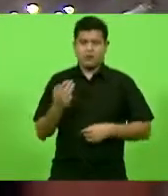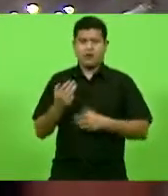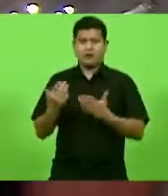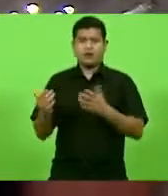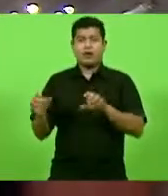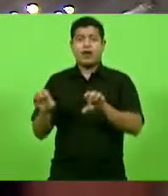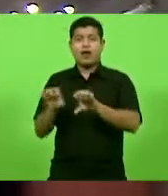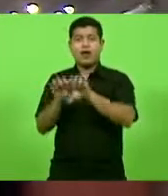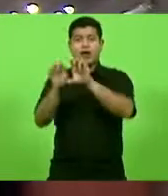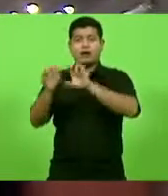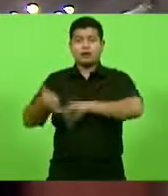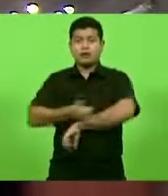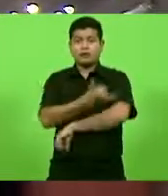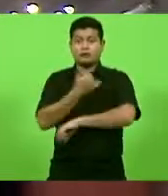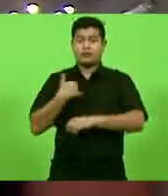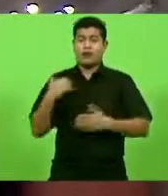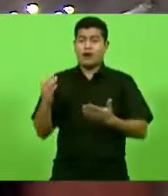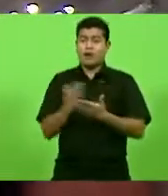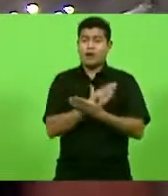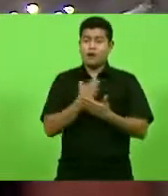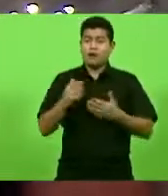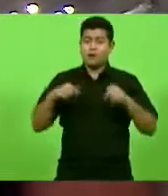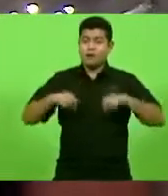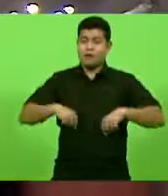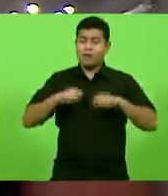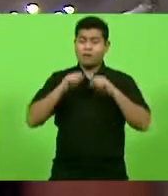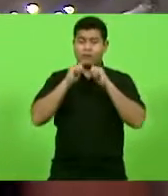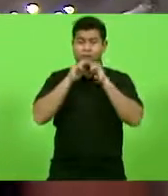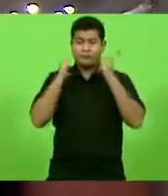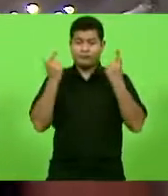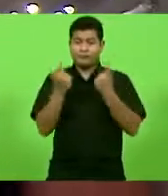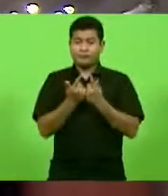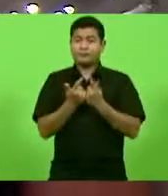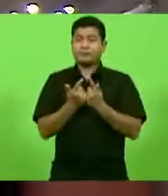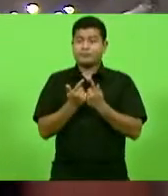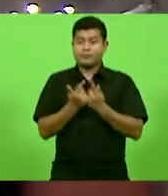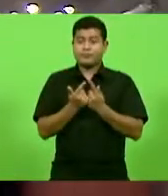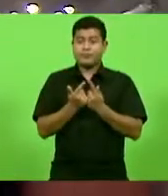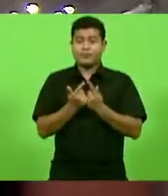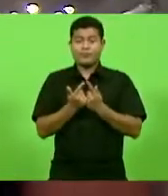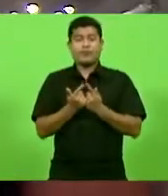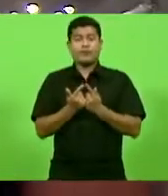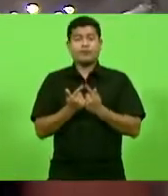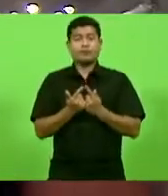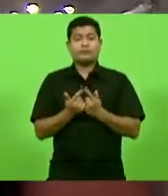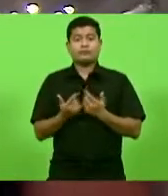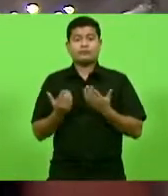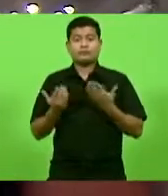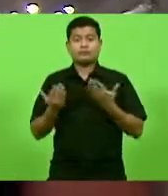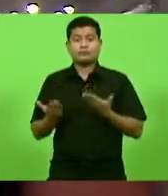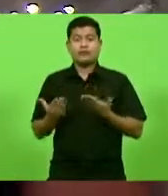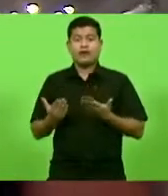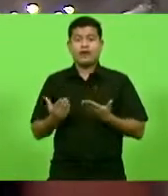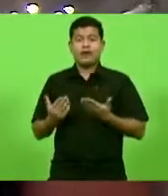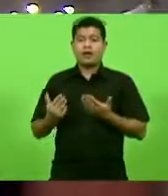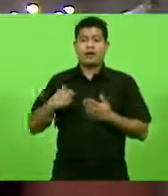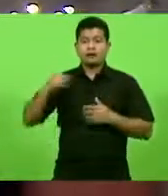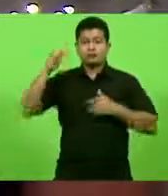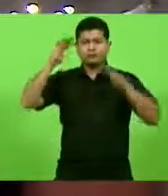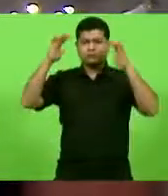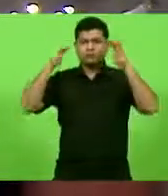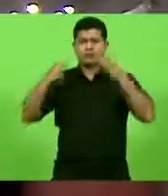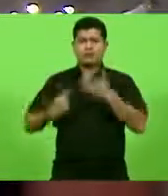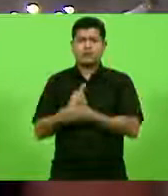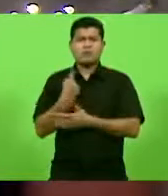reação neste plenário de alguns deputados, onde se indagava do porquê somente